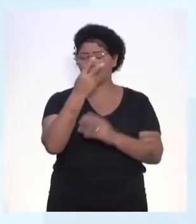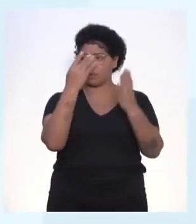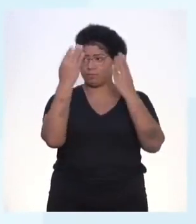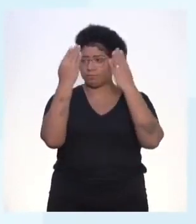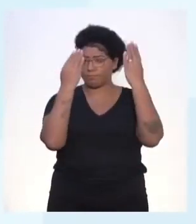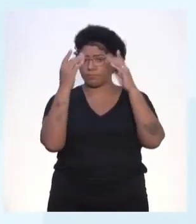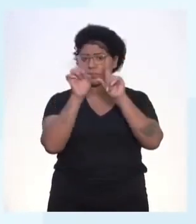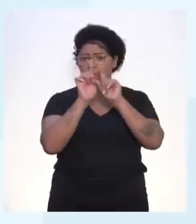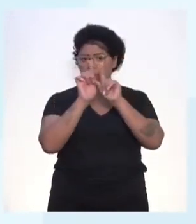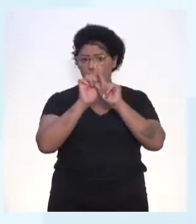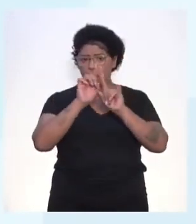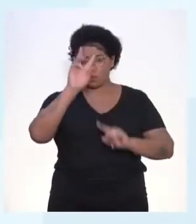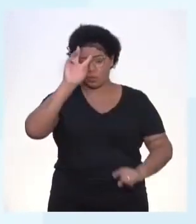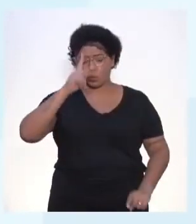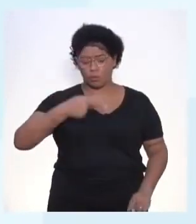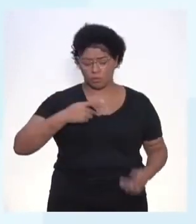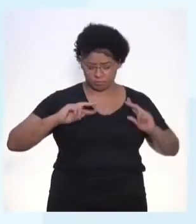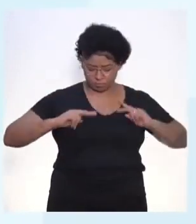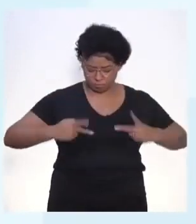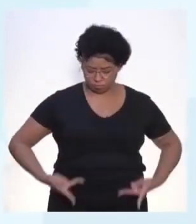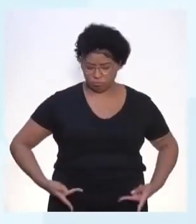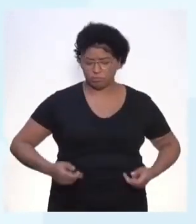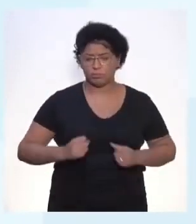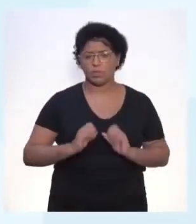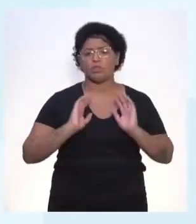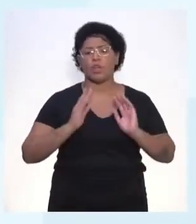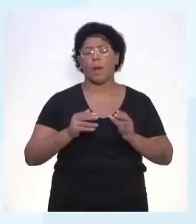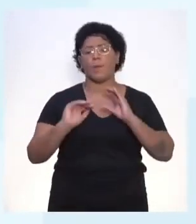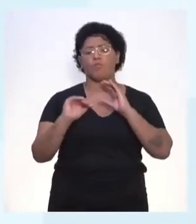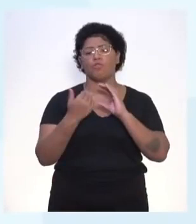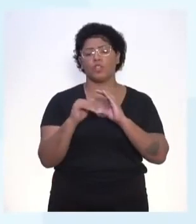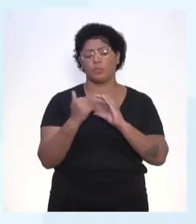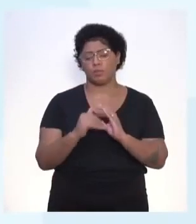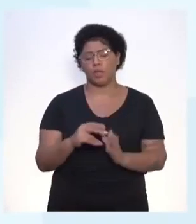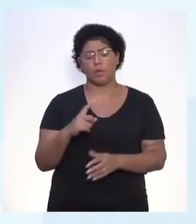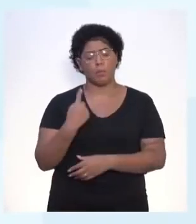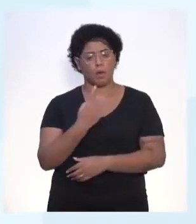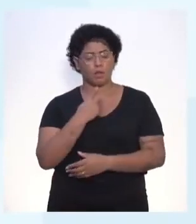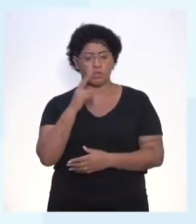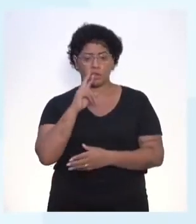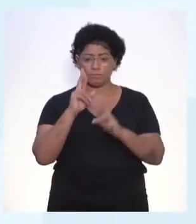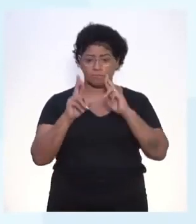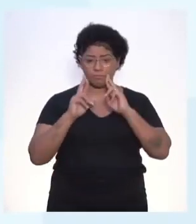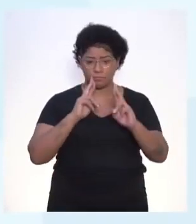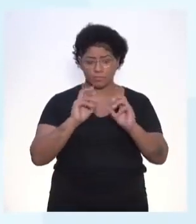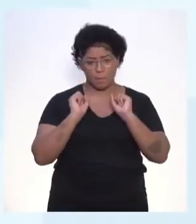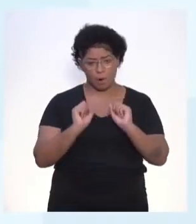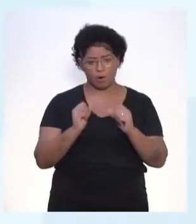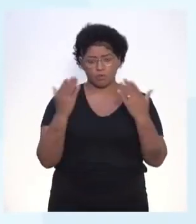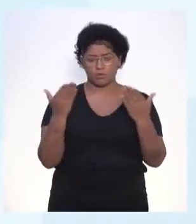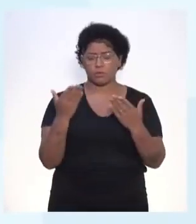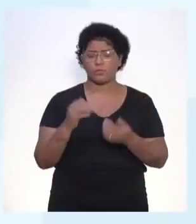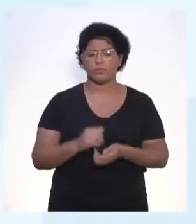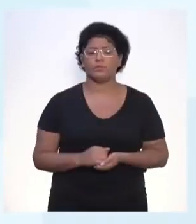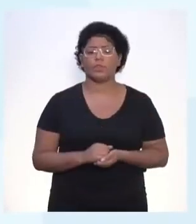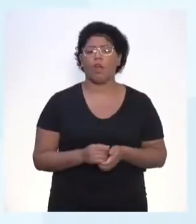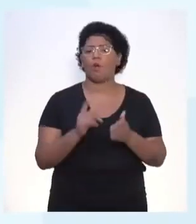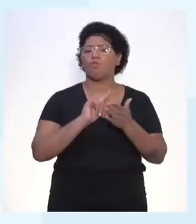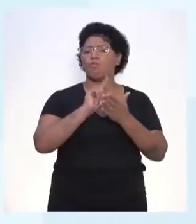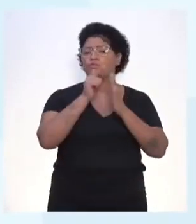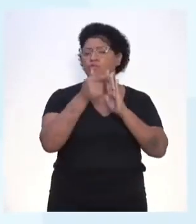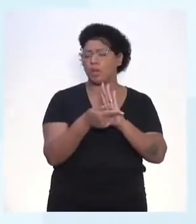da física e da psicológica. Tá? Então, se vocês quiserem colocando já no chat para a gente ver qual é o gênero textual que a gente